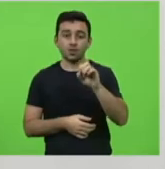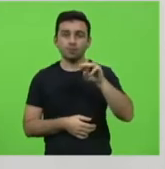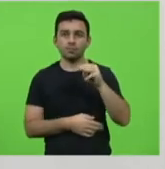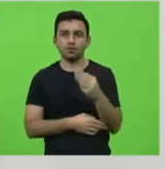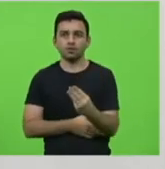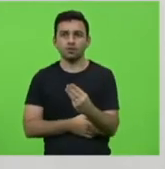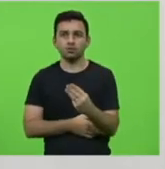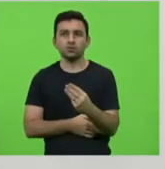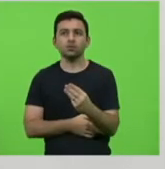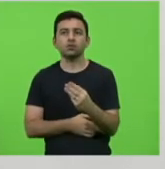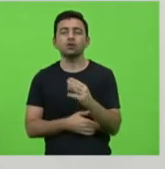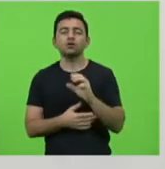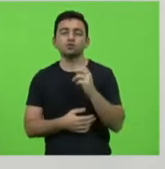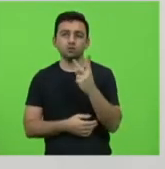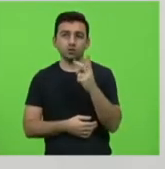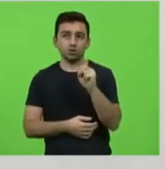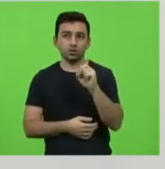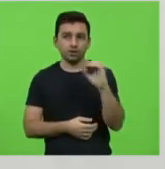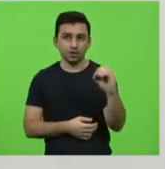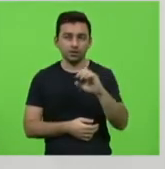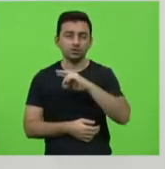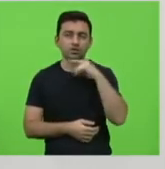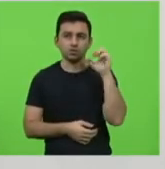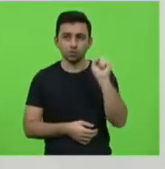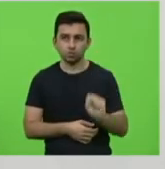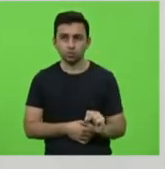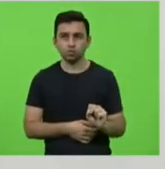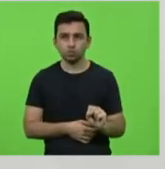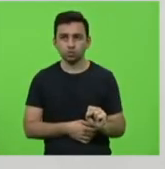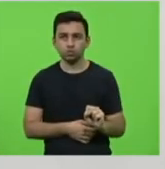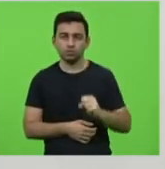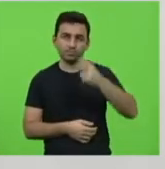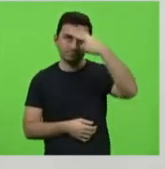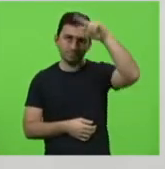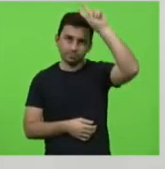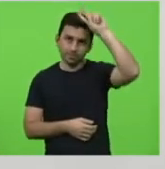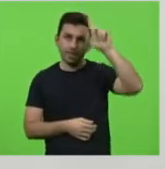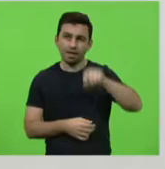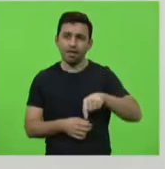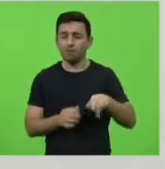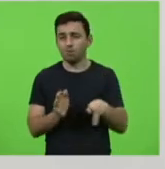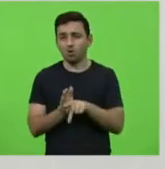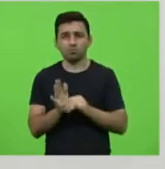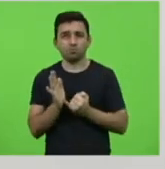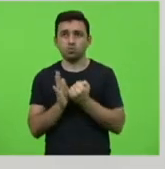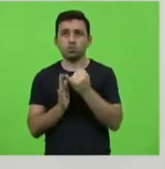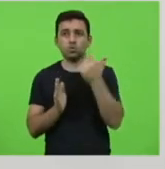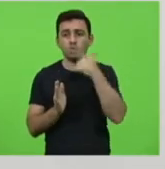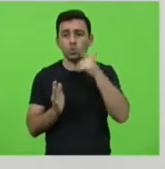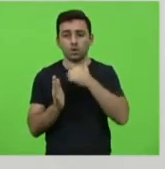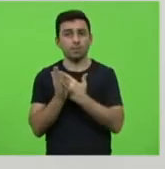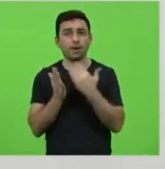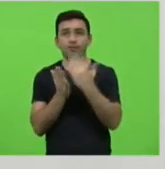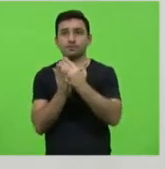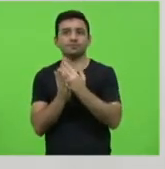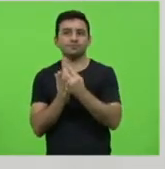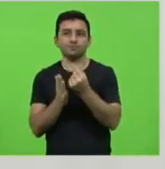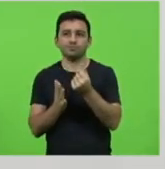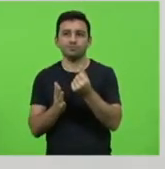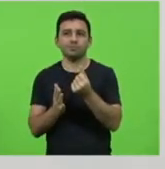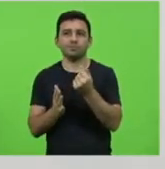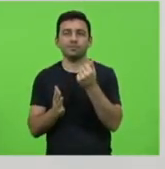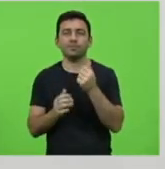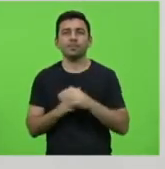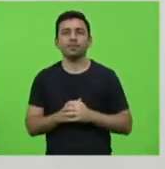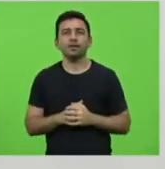para 280 na região de Jaraguá do Sul, deputado Vicente Caro Preso, vêm do superávit do estado. E repito, o cidadão